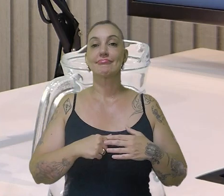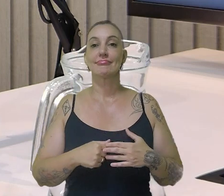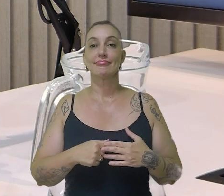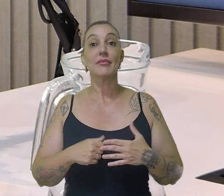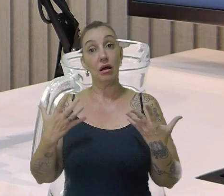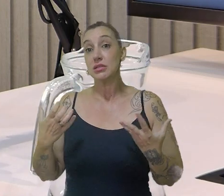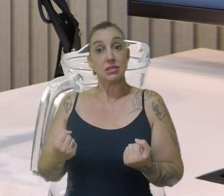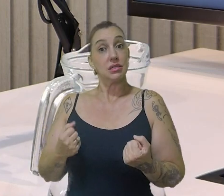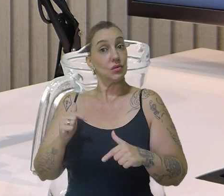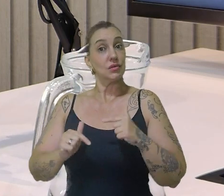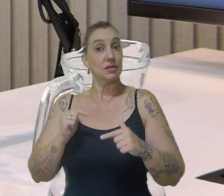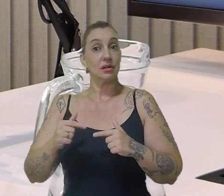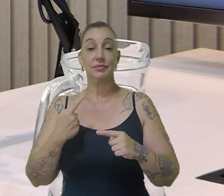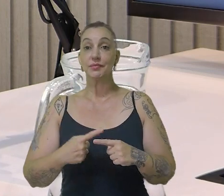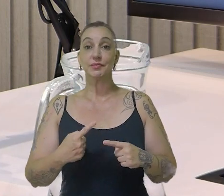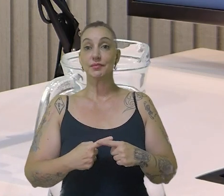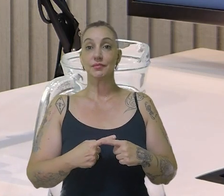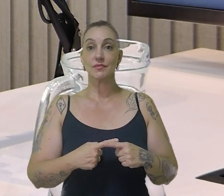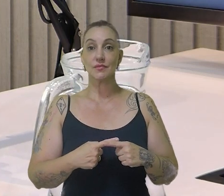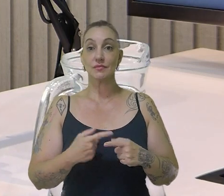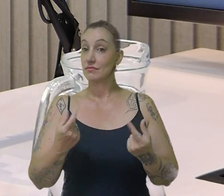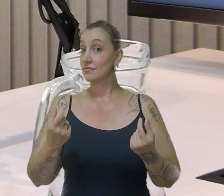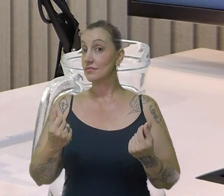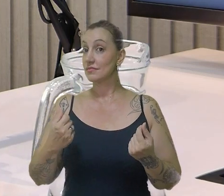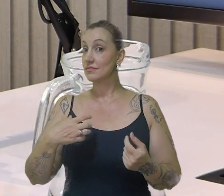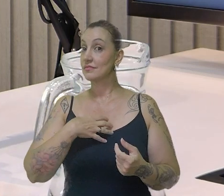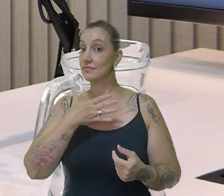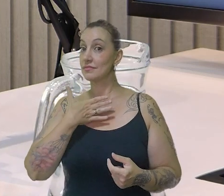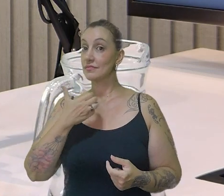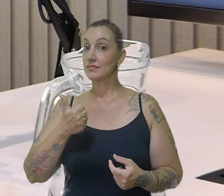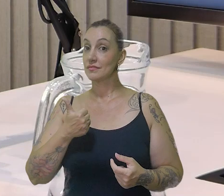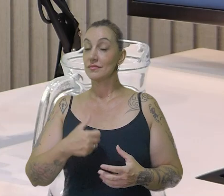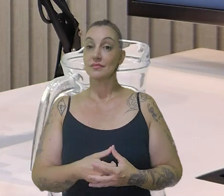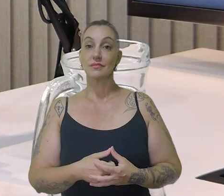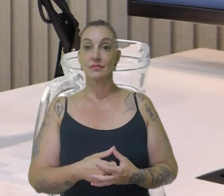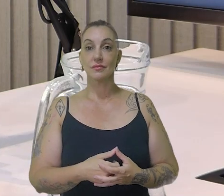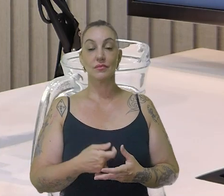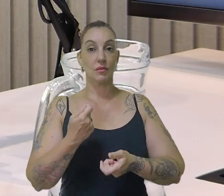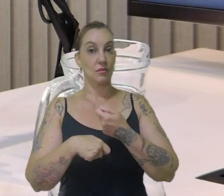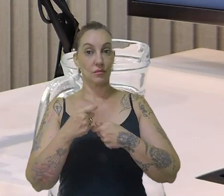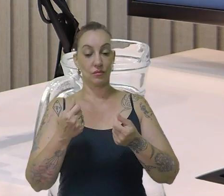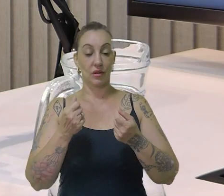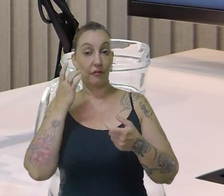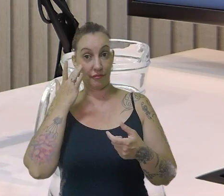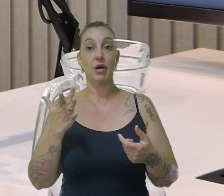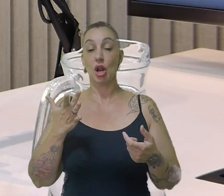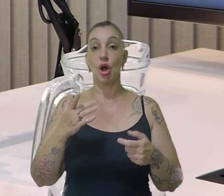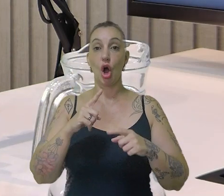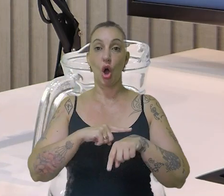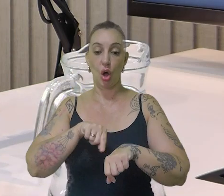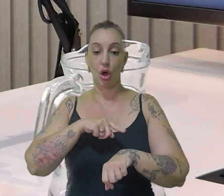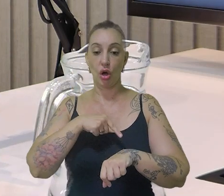ele aceitou o trabalho porque era um trabalho remunerado de uma forma melhor assim o a carga horária era mais confortável também